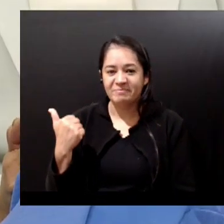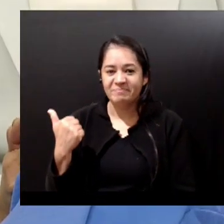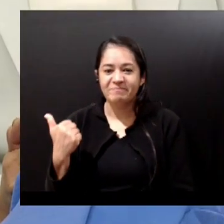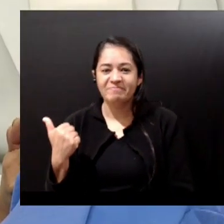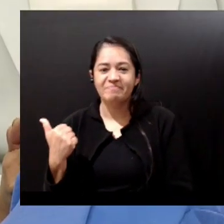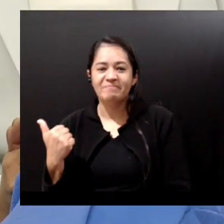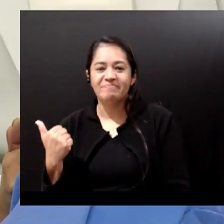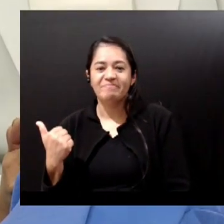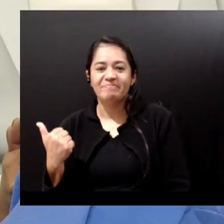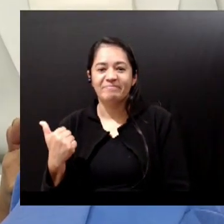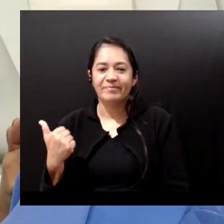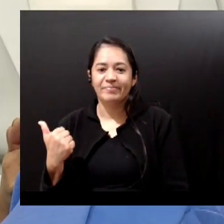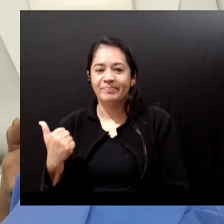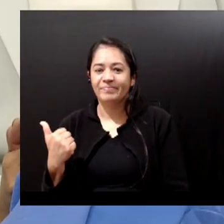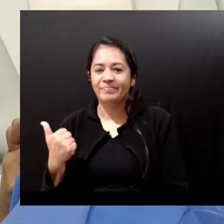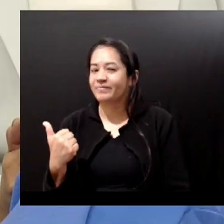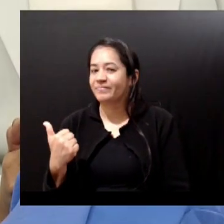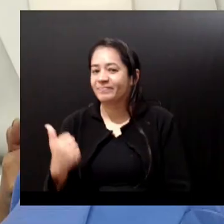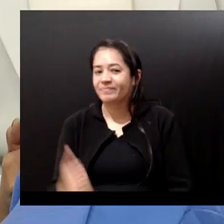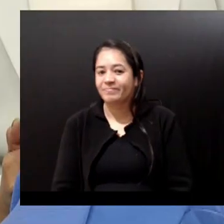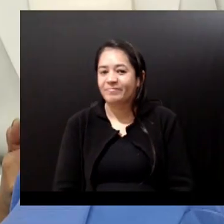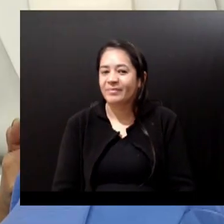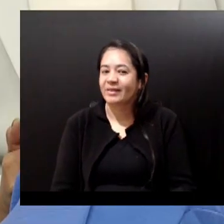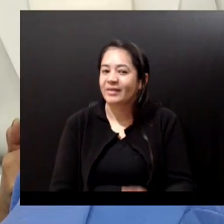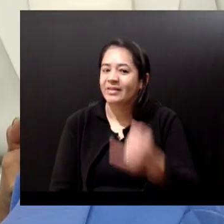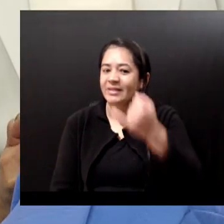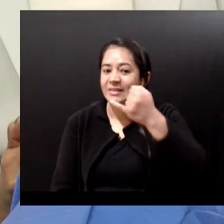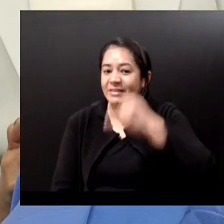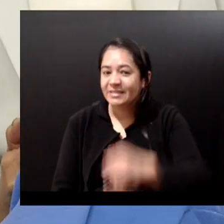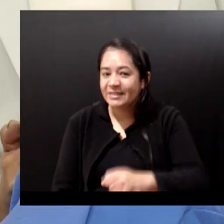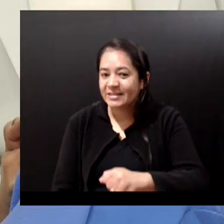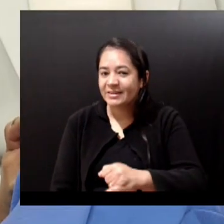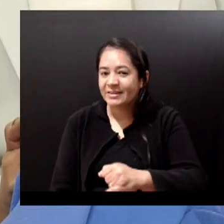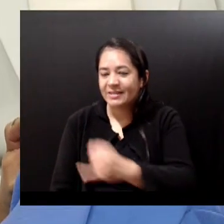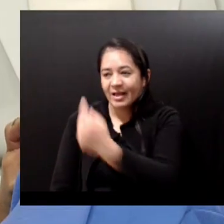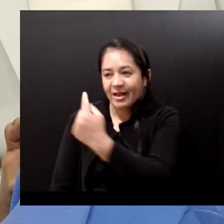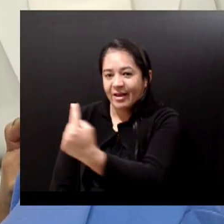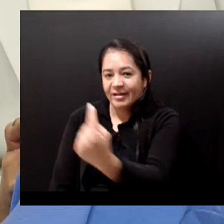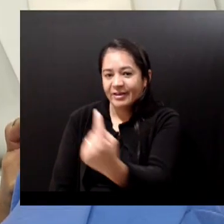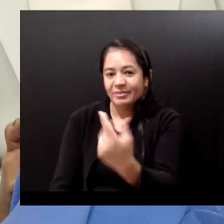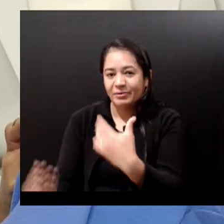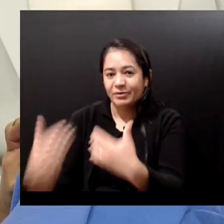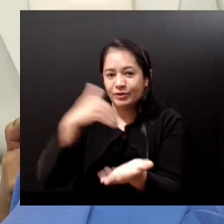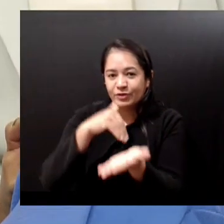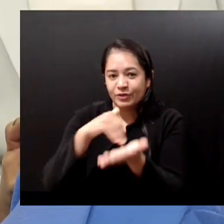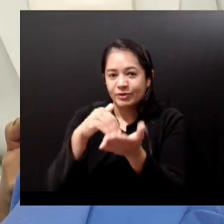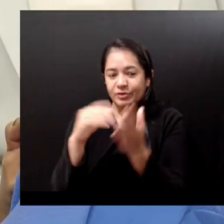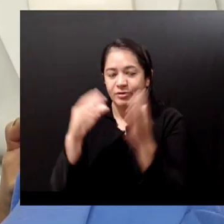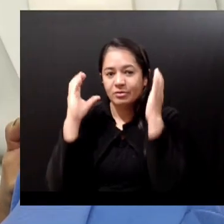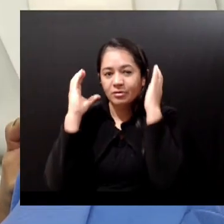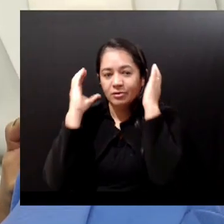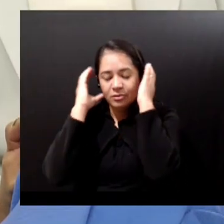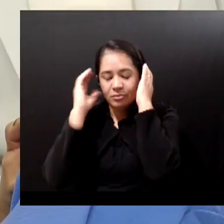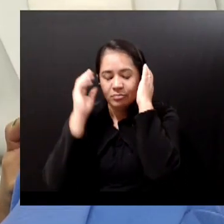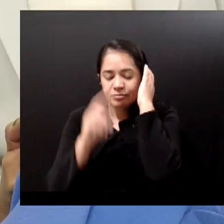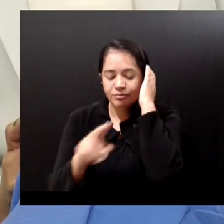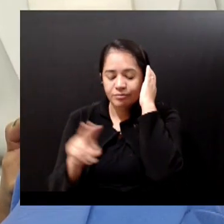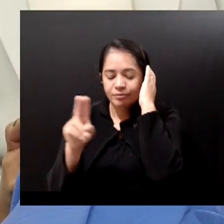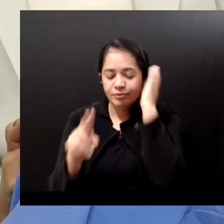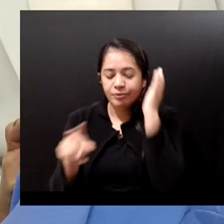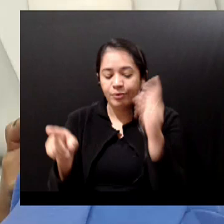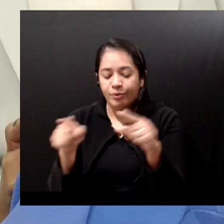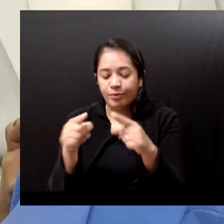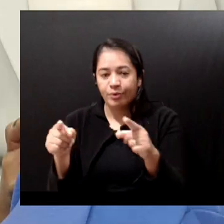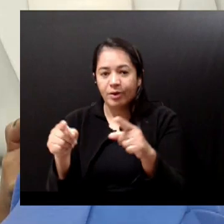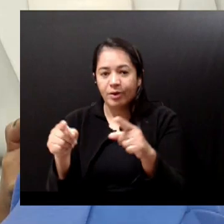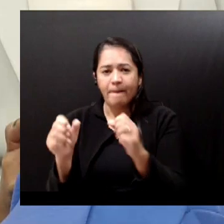Samara, se cada um no escritório fica no fone de ouvido ouvindo música, isso pode atrapalhar a sensação de